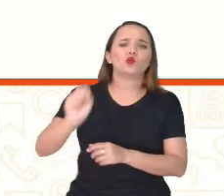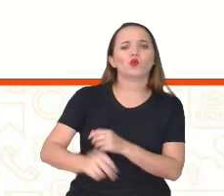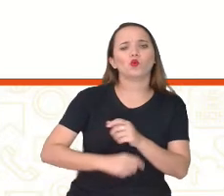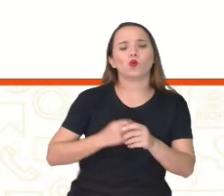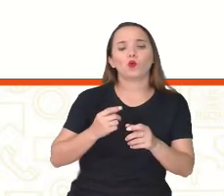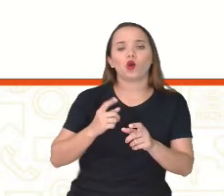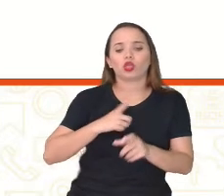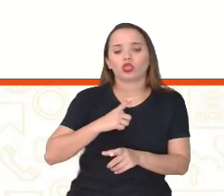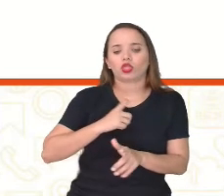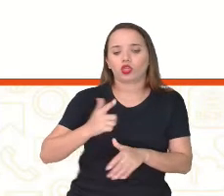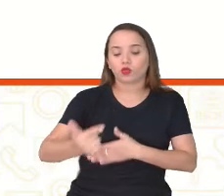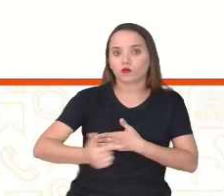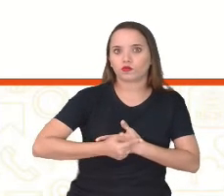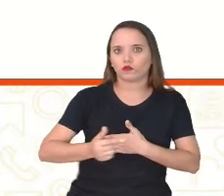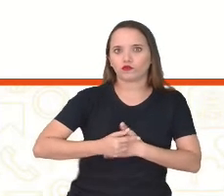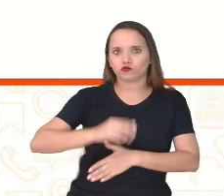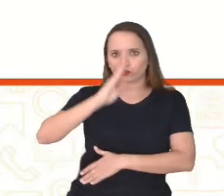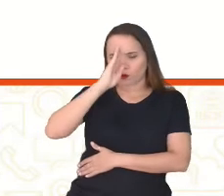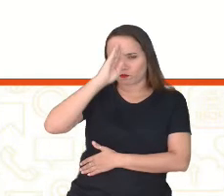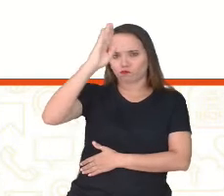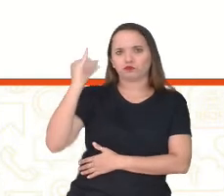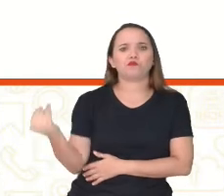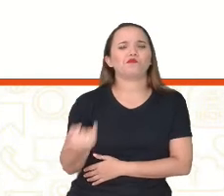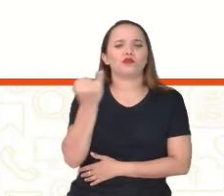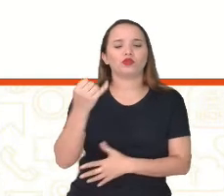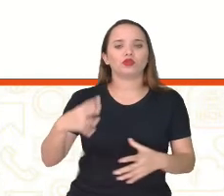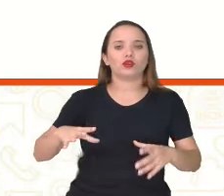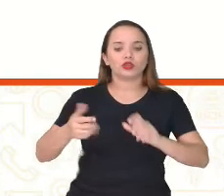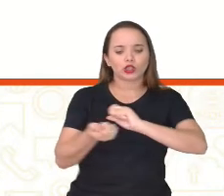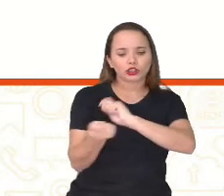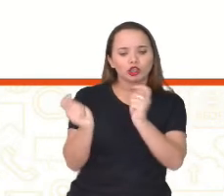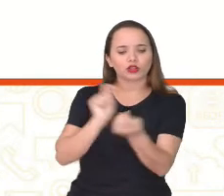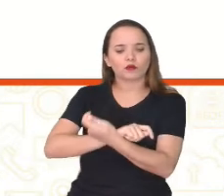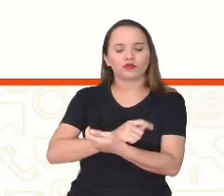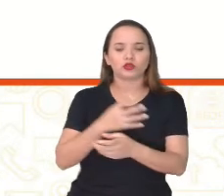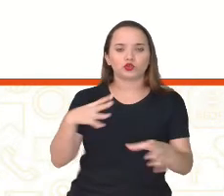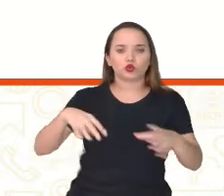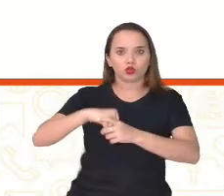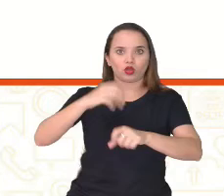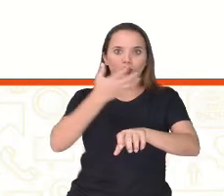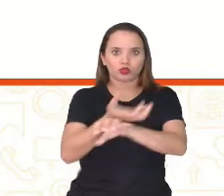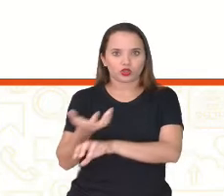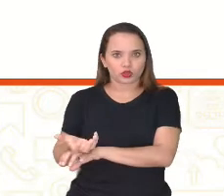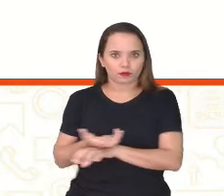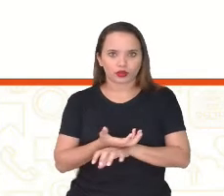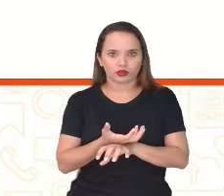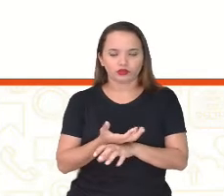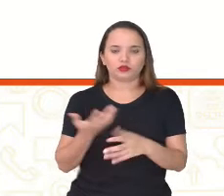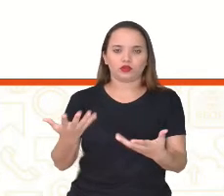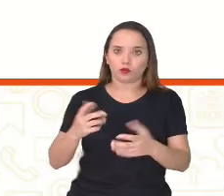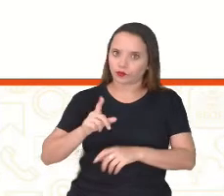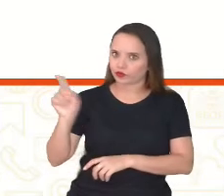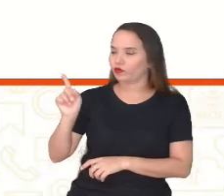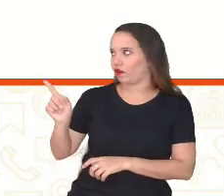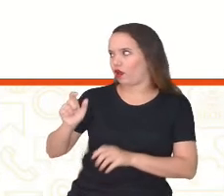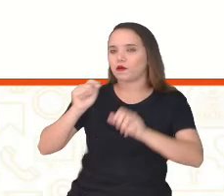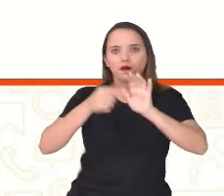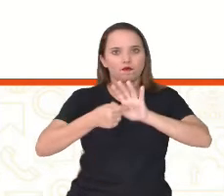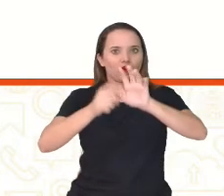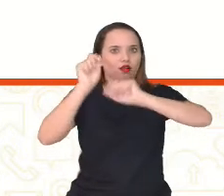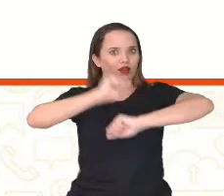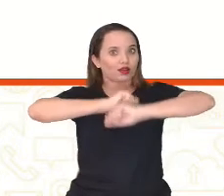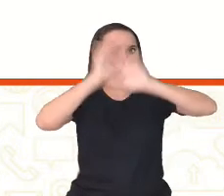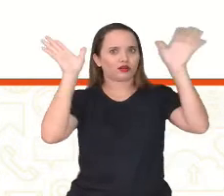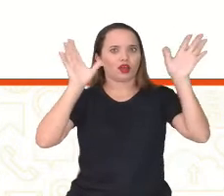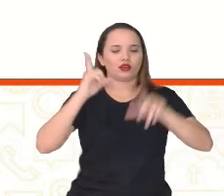papel essencial nas adequações curriculares. Então, como deixa aqui bem claro que